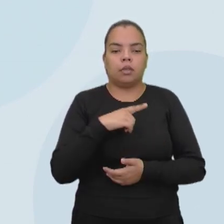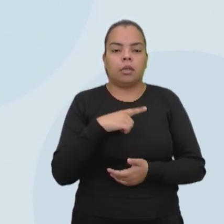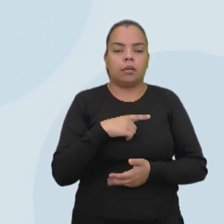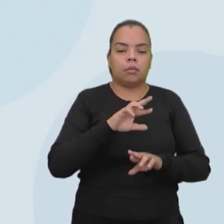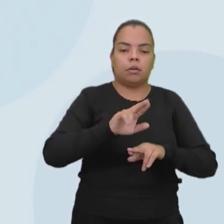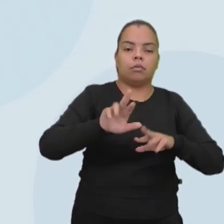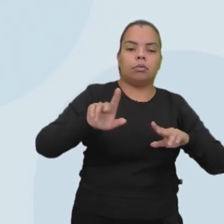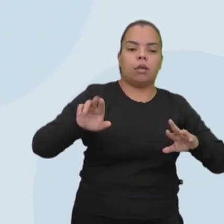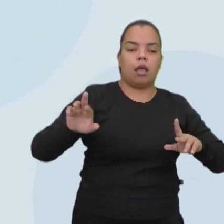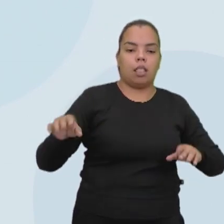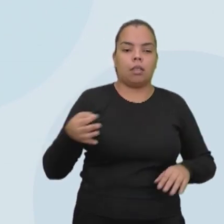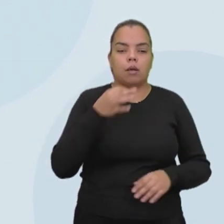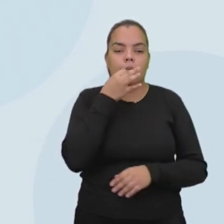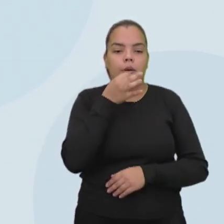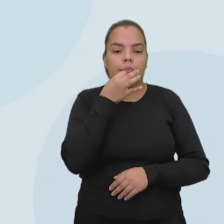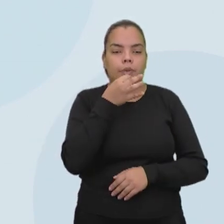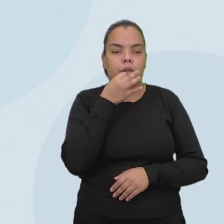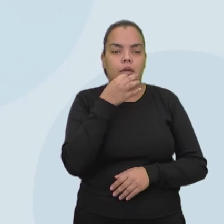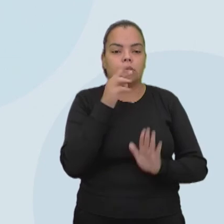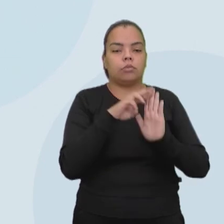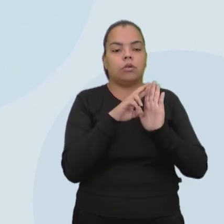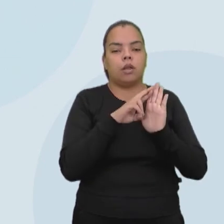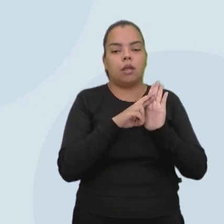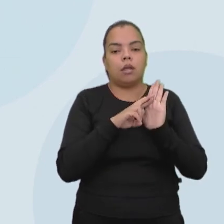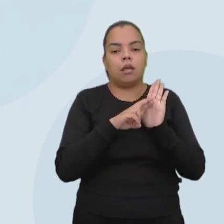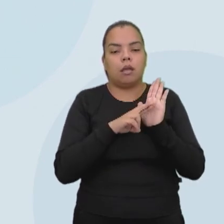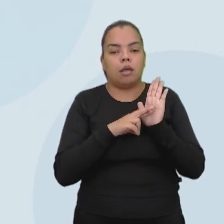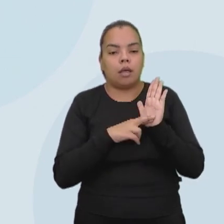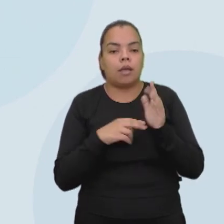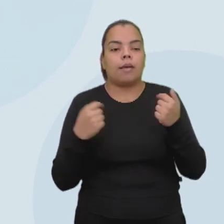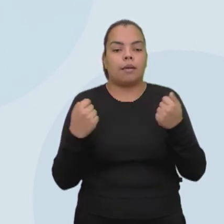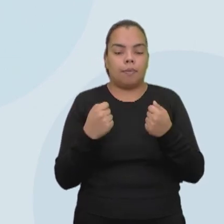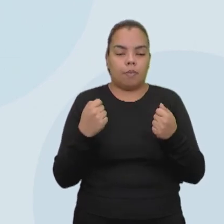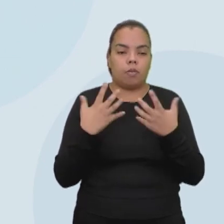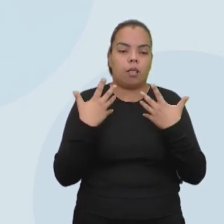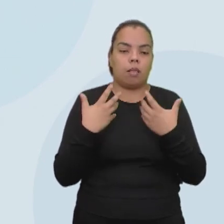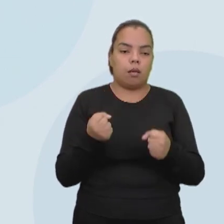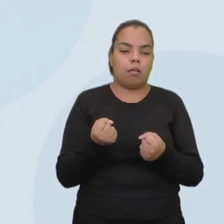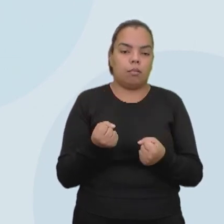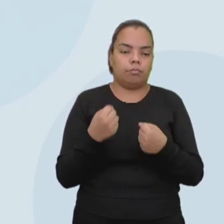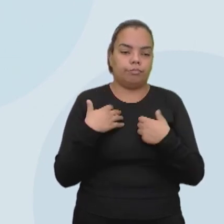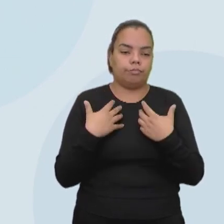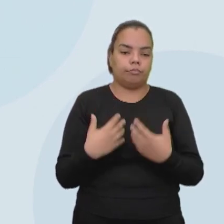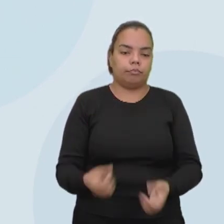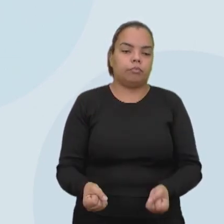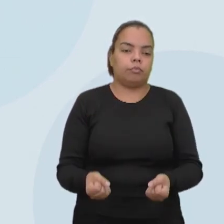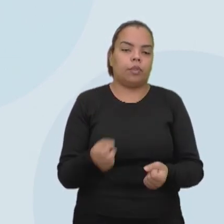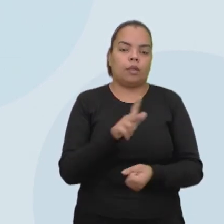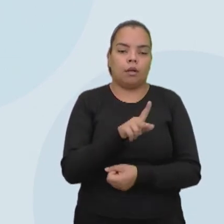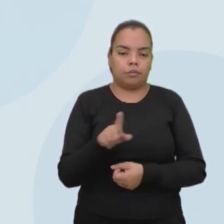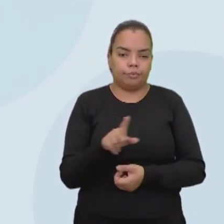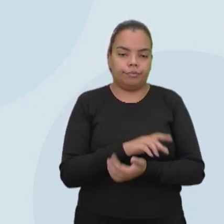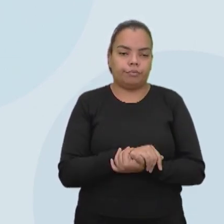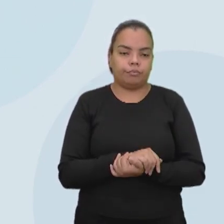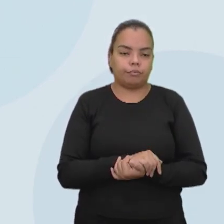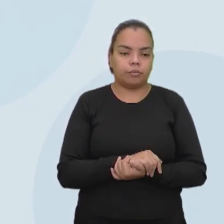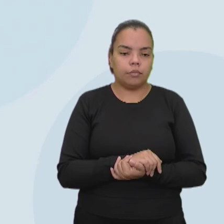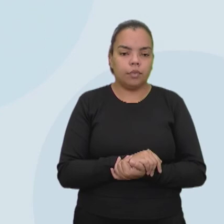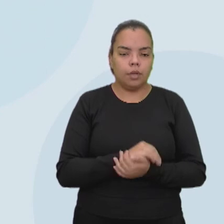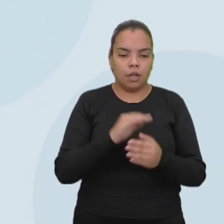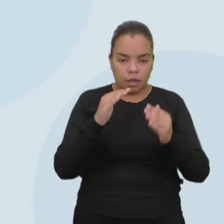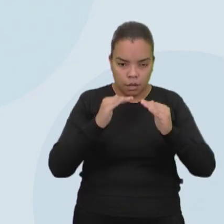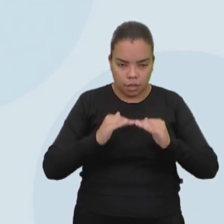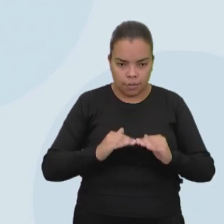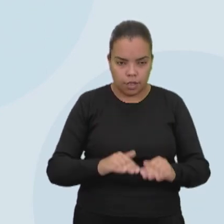uma sugestão de regras aí que o professor pode adotar aí com os alunos aí como sendo sugestão. E aí abaixo tem o